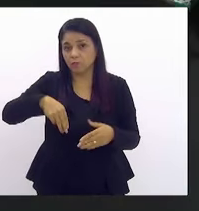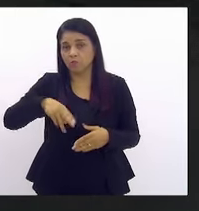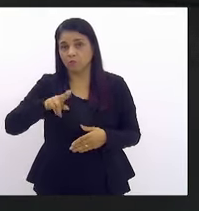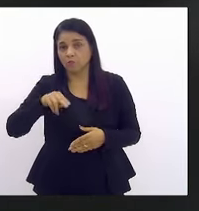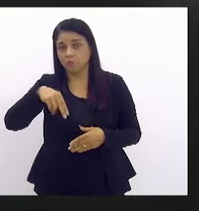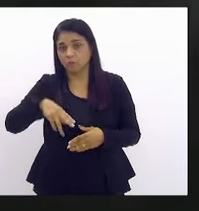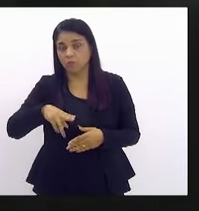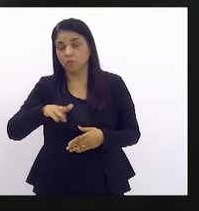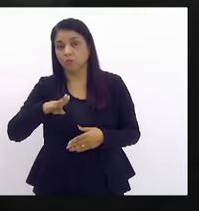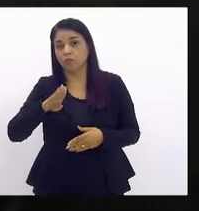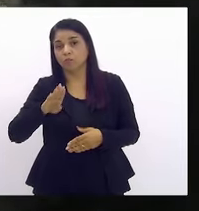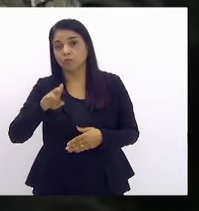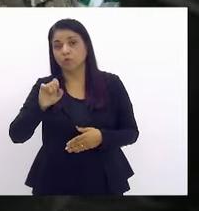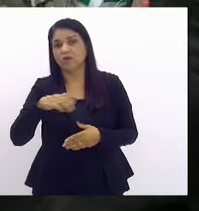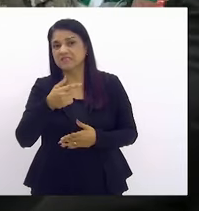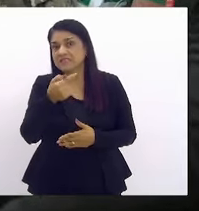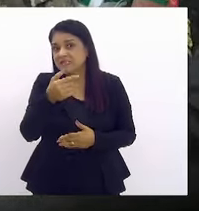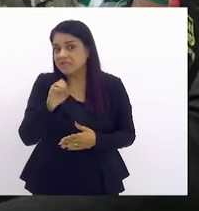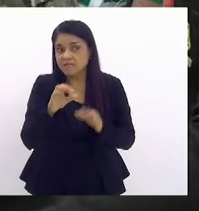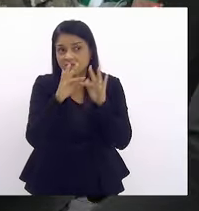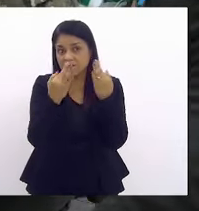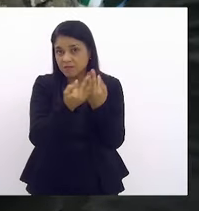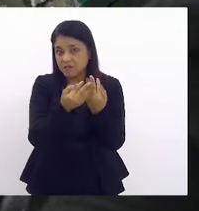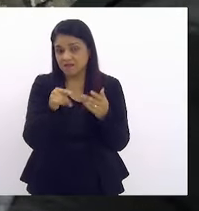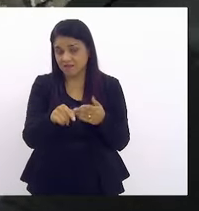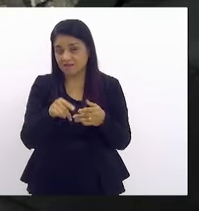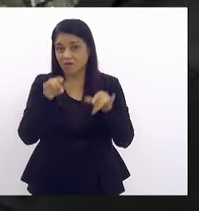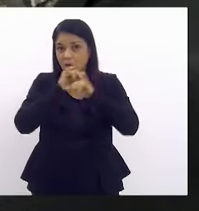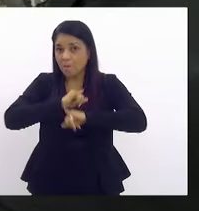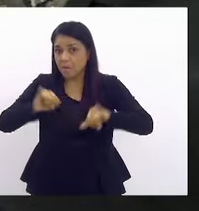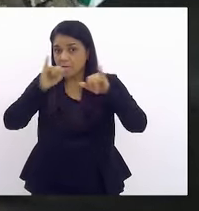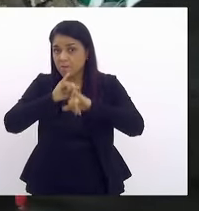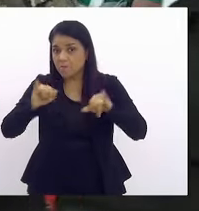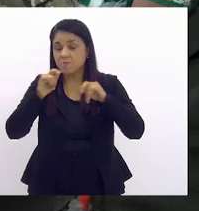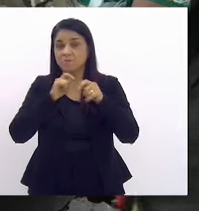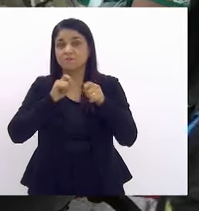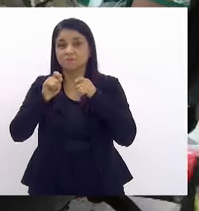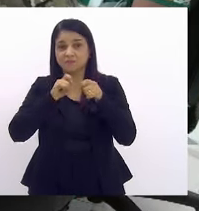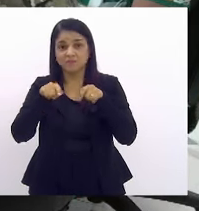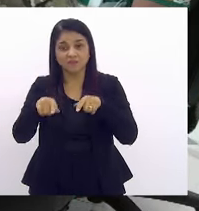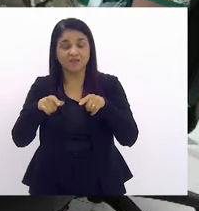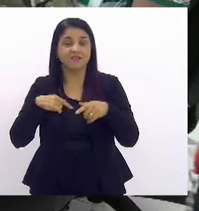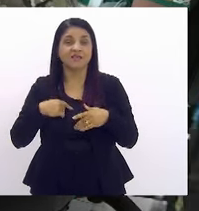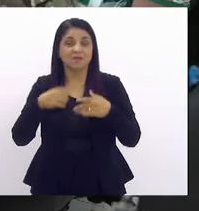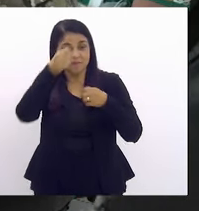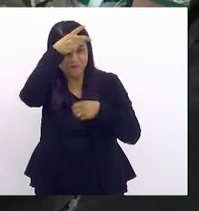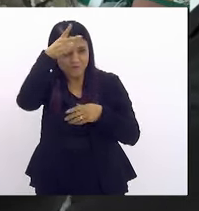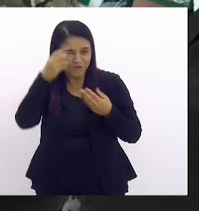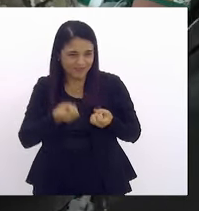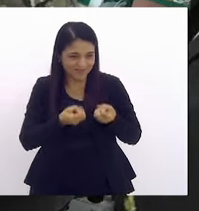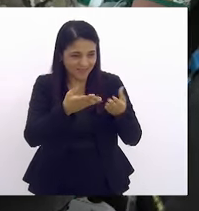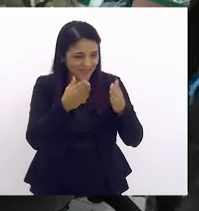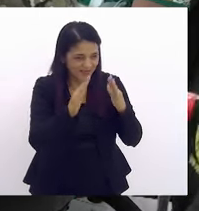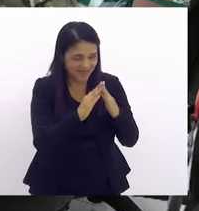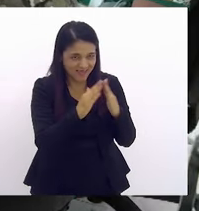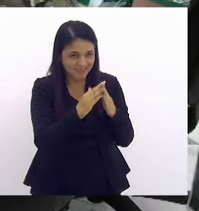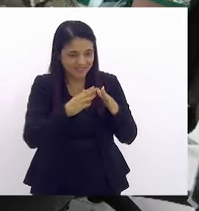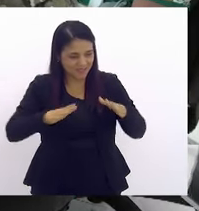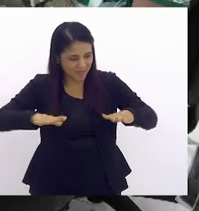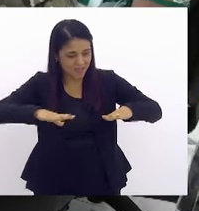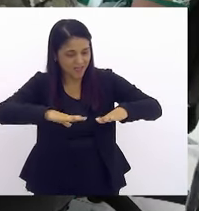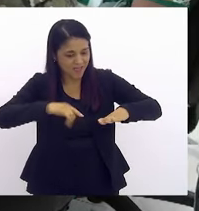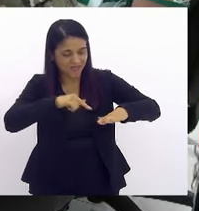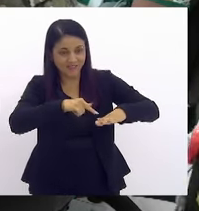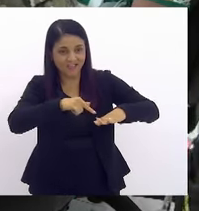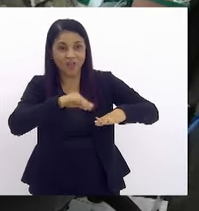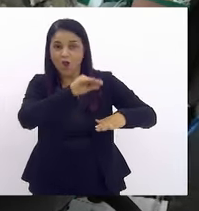já. 70. Aí, quando sai na mídia que a prefeitura dá a casa para quem mora na beira da lagoa, o cara dá a oportunidade de invadir a beira da lagoa, que